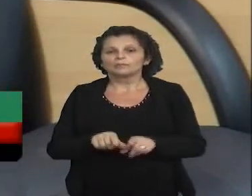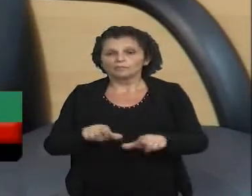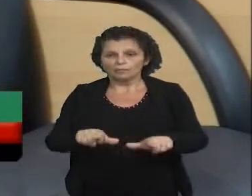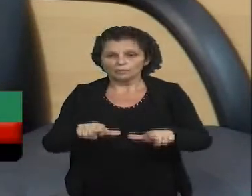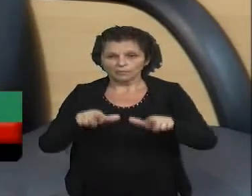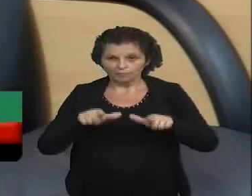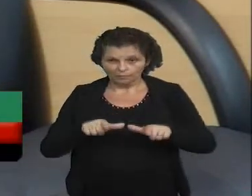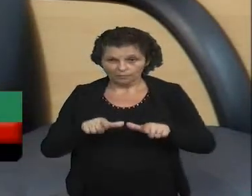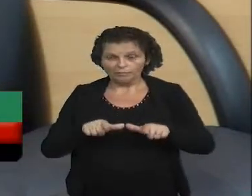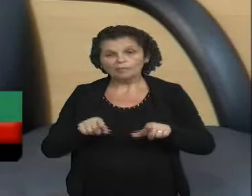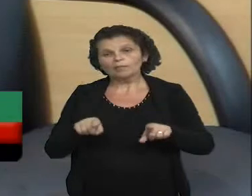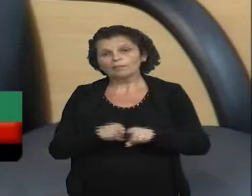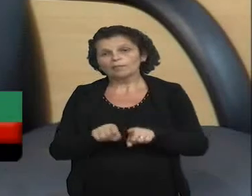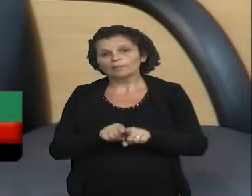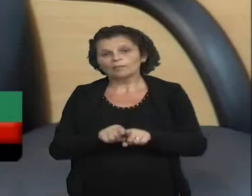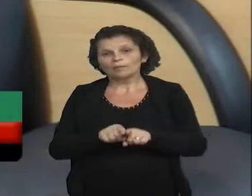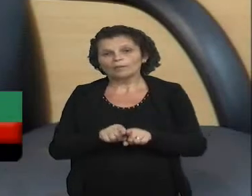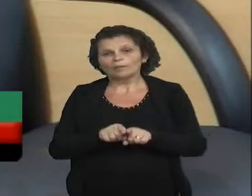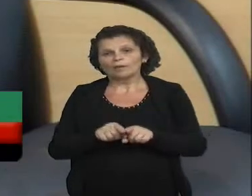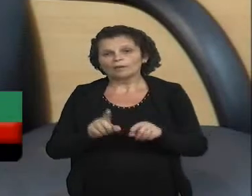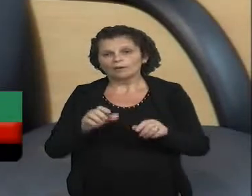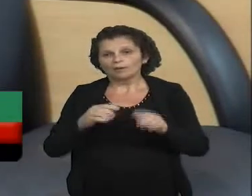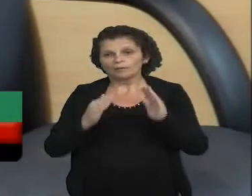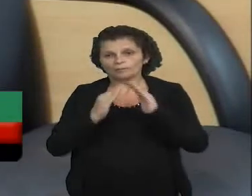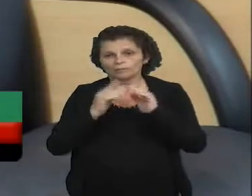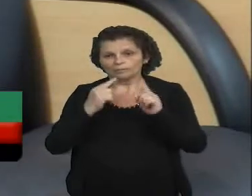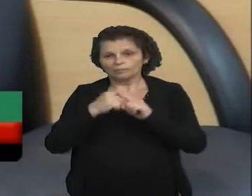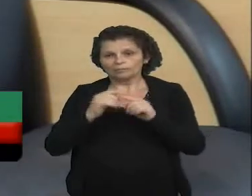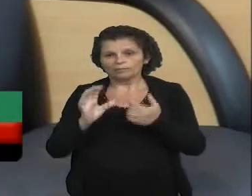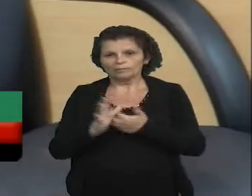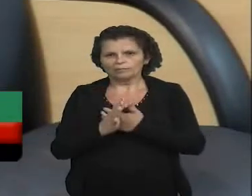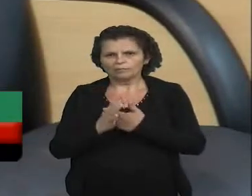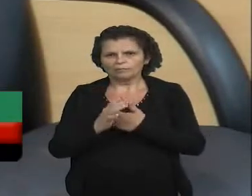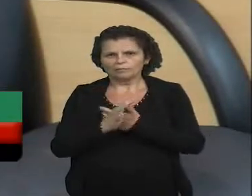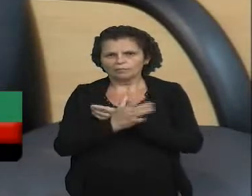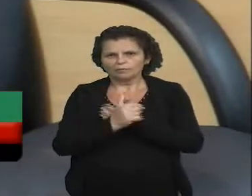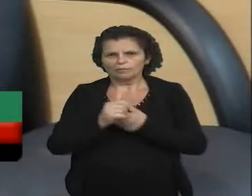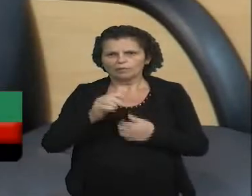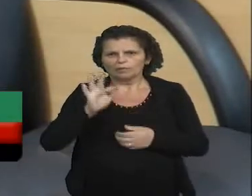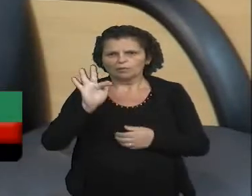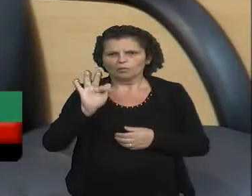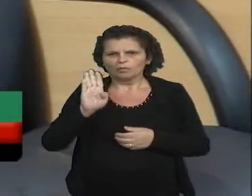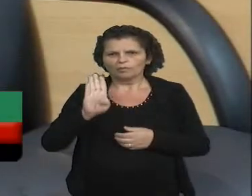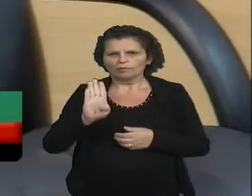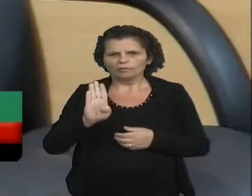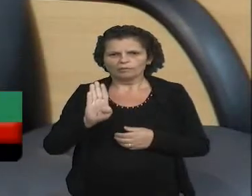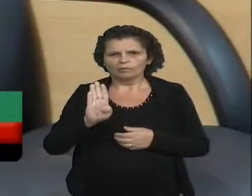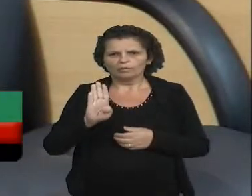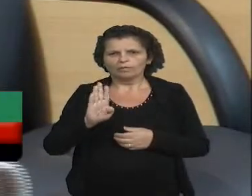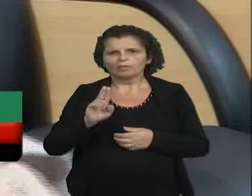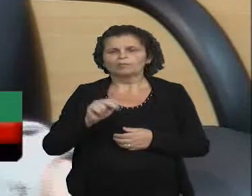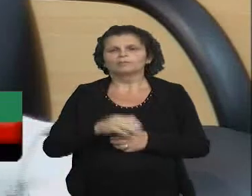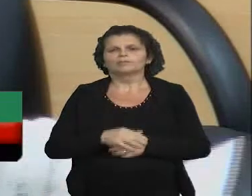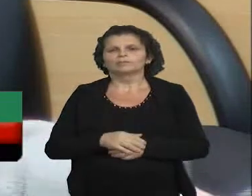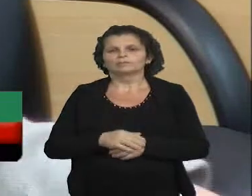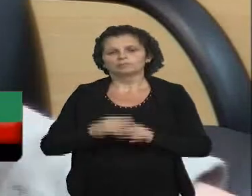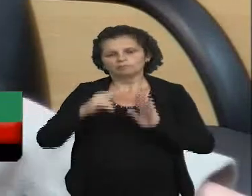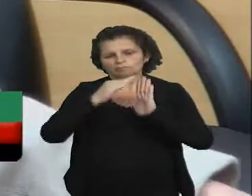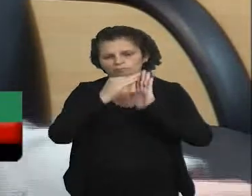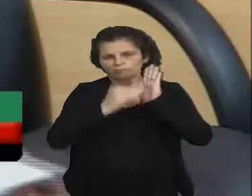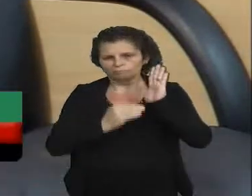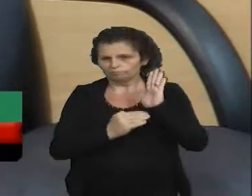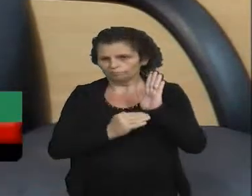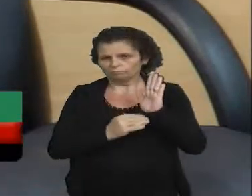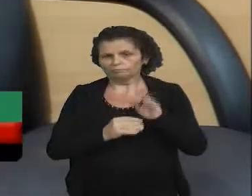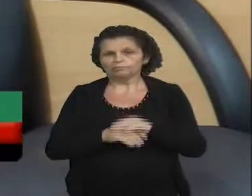placa comemorativa à Universal nas Forças Policiais UFP. São estas as matérias a serem lidas no